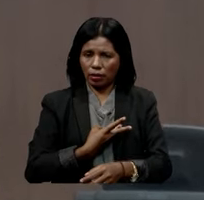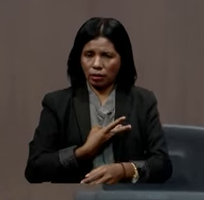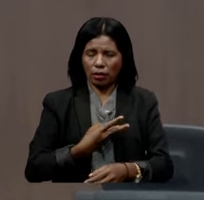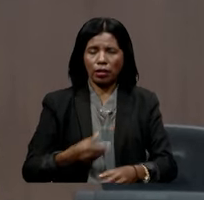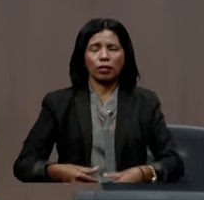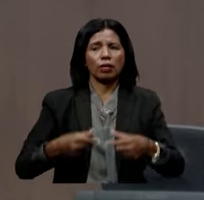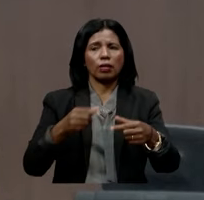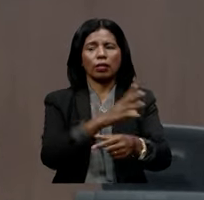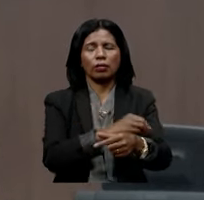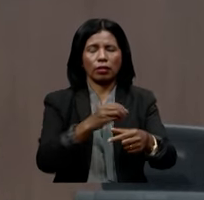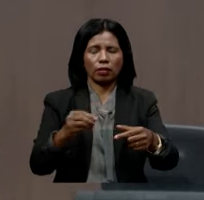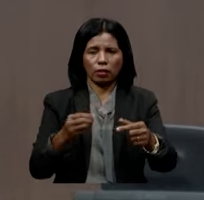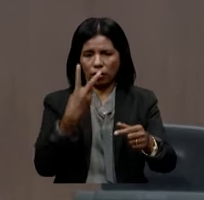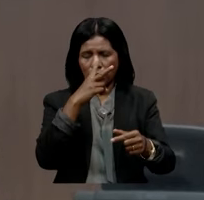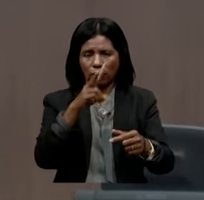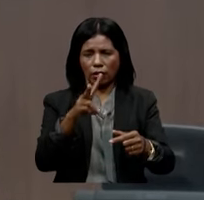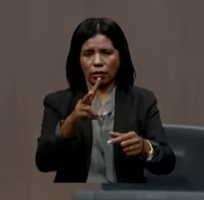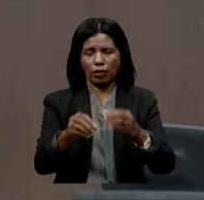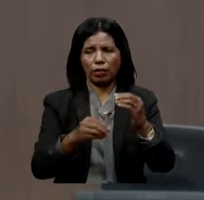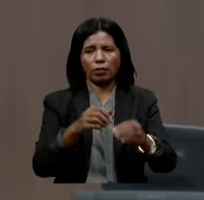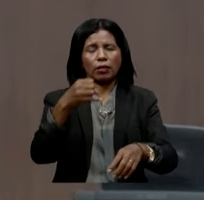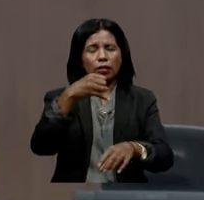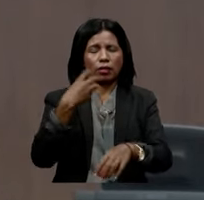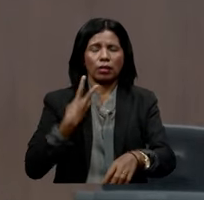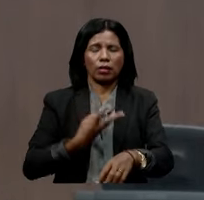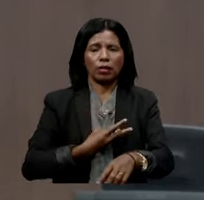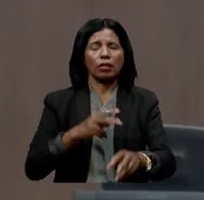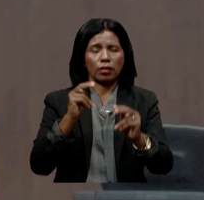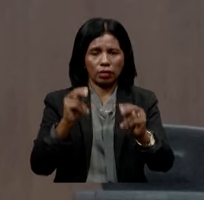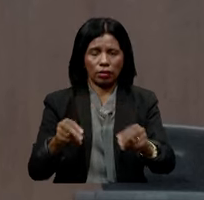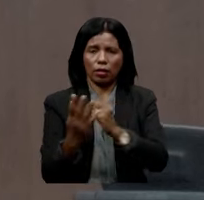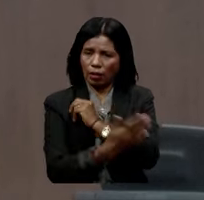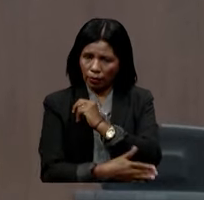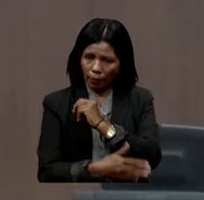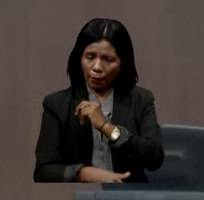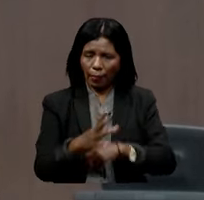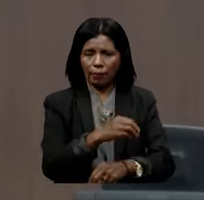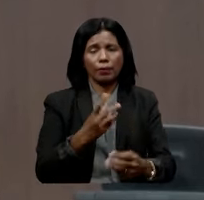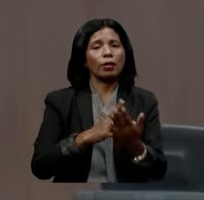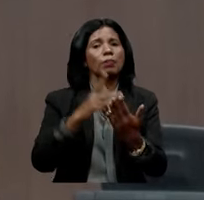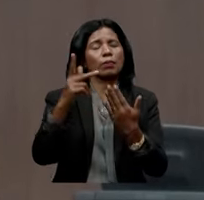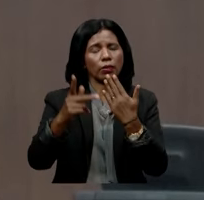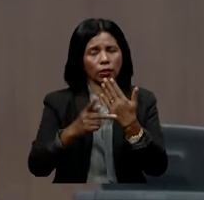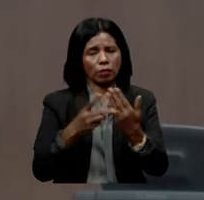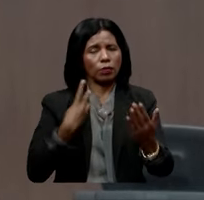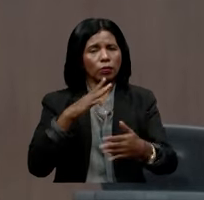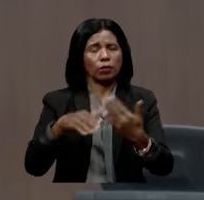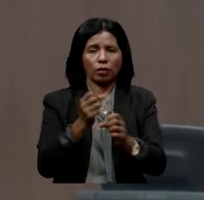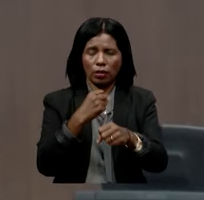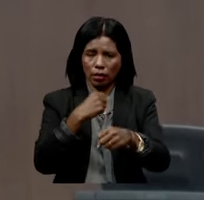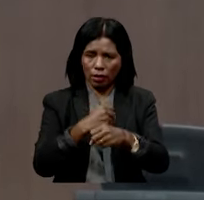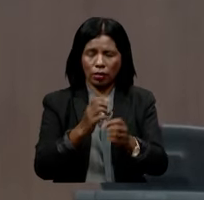dedicar-se arduamente aos reais interesses da nossa nação. Juntos, já provamos que podemos realizar